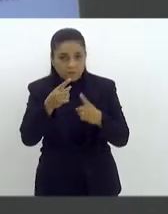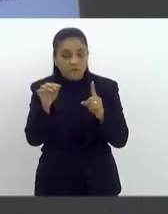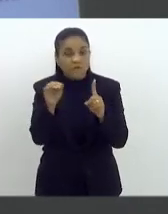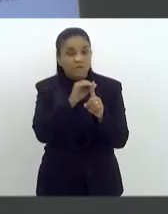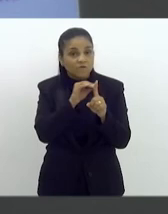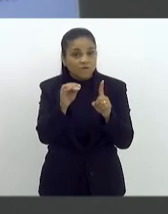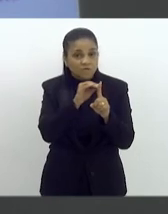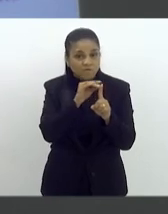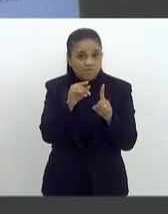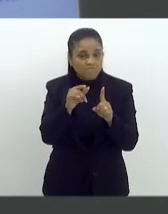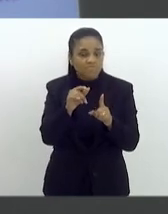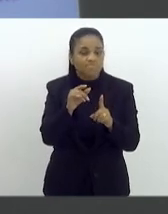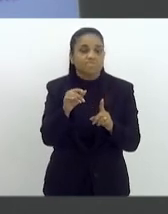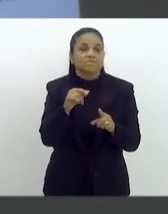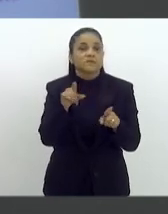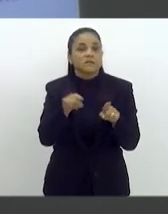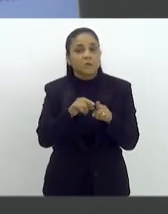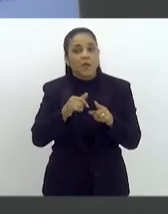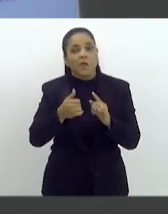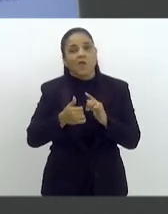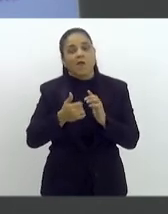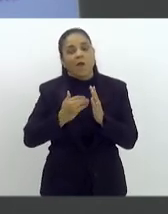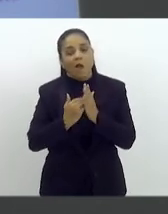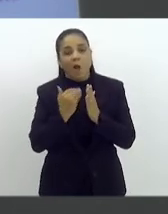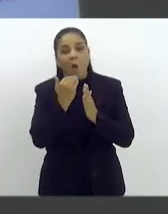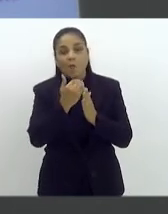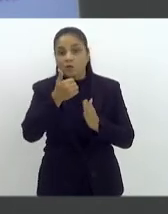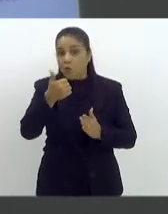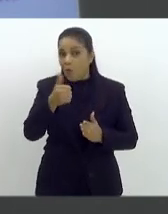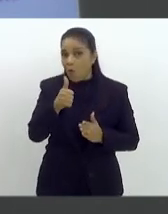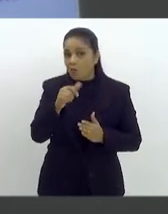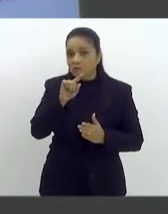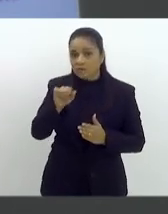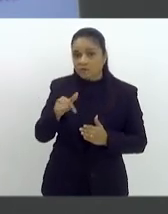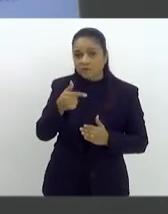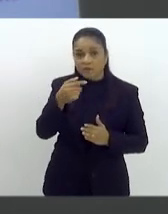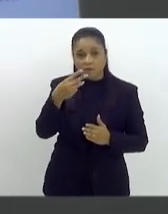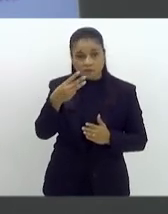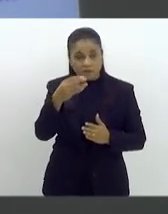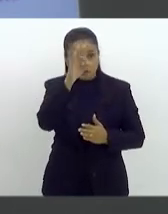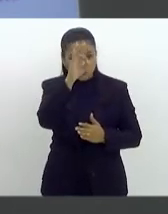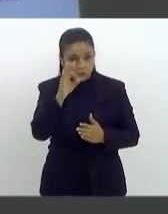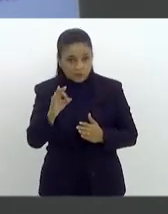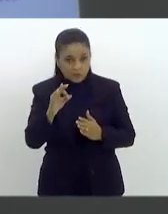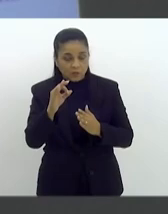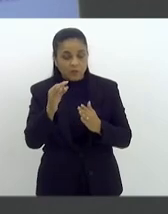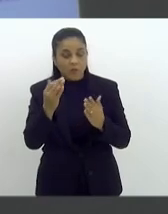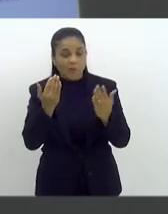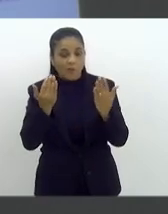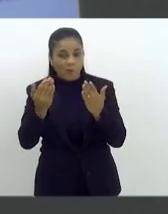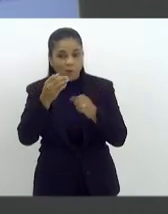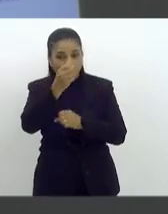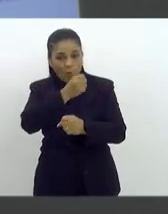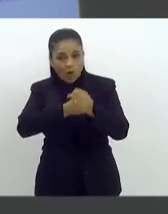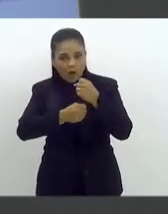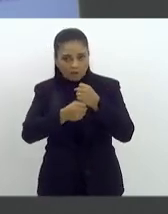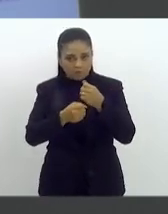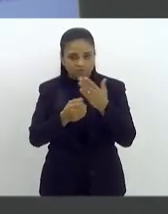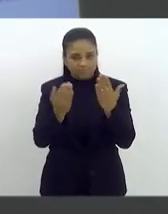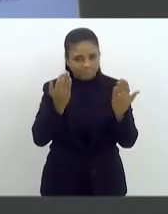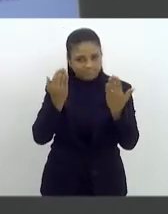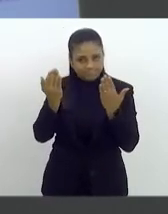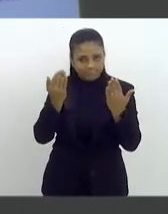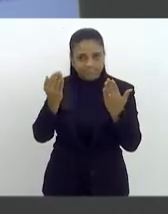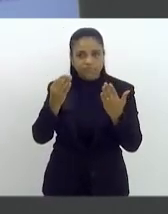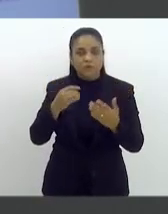Apresentou um aumento de 11,3 por cento no comparativo do ano anterior com o ano anterior a injúria foi o crime